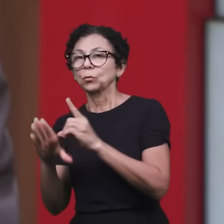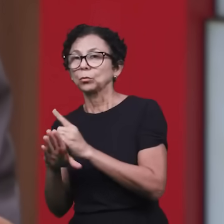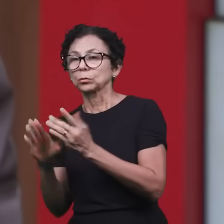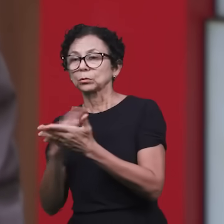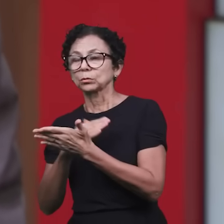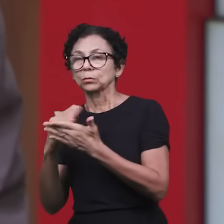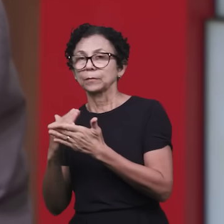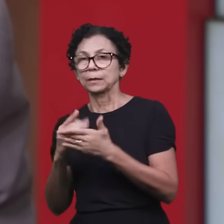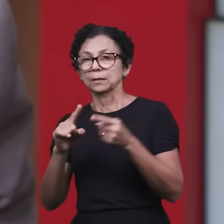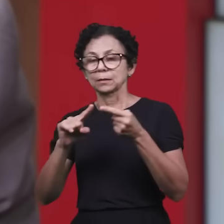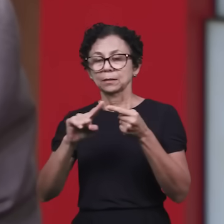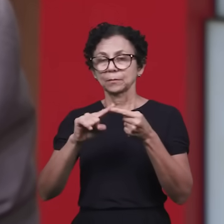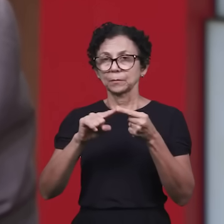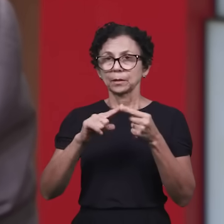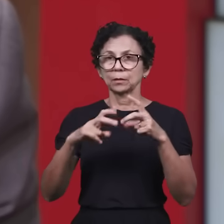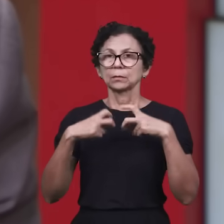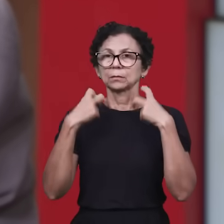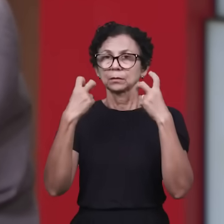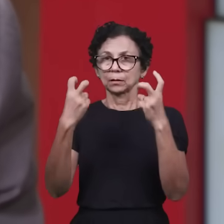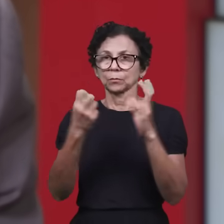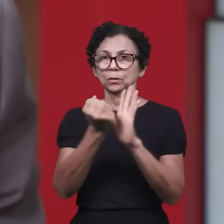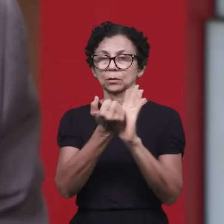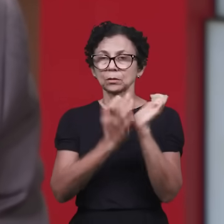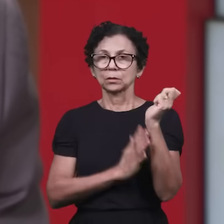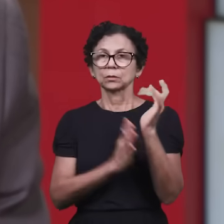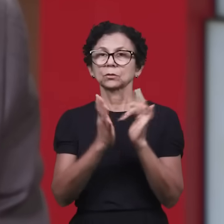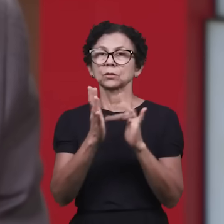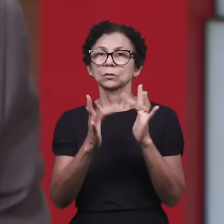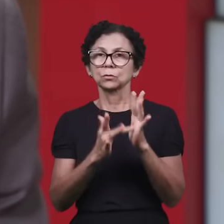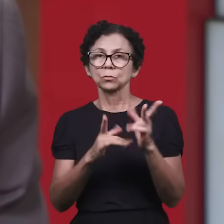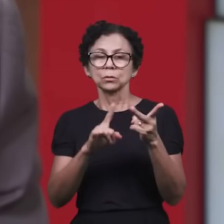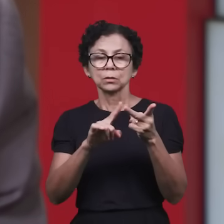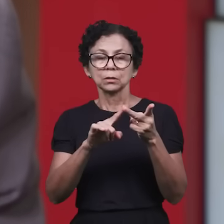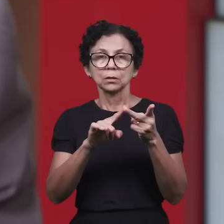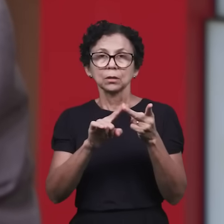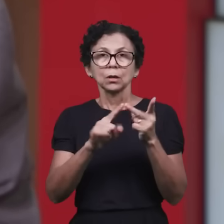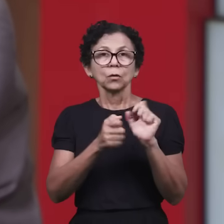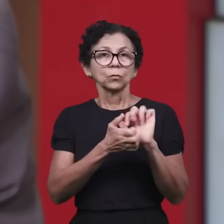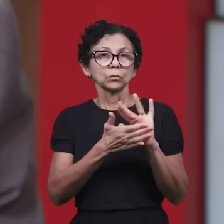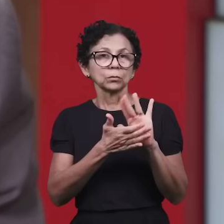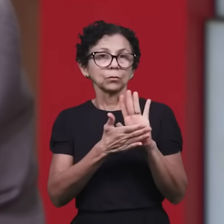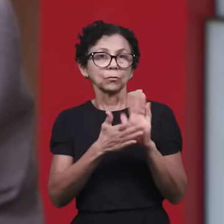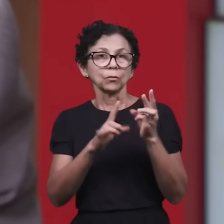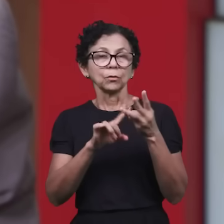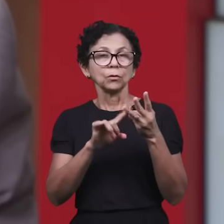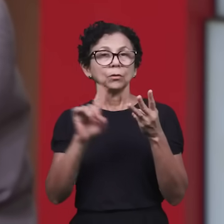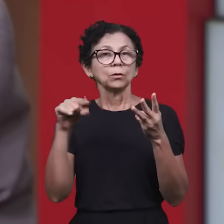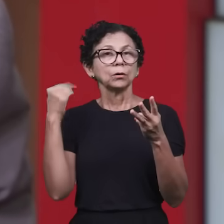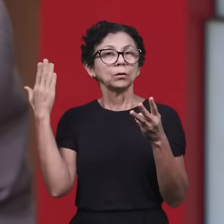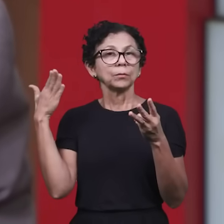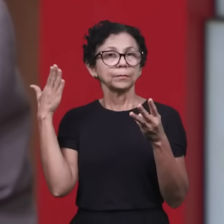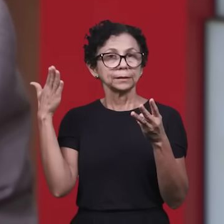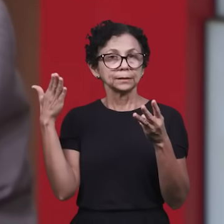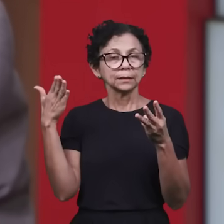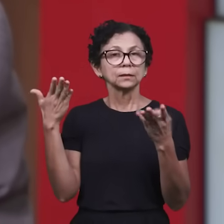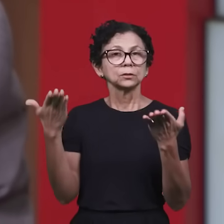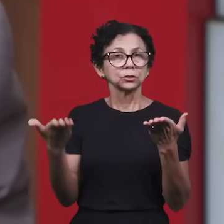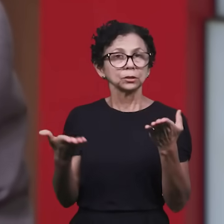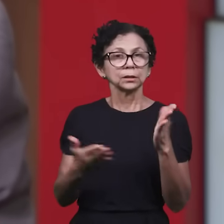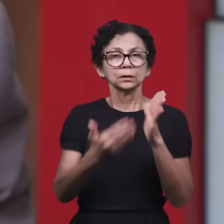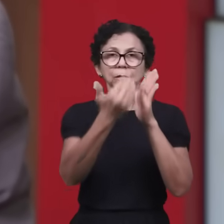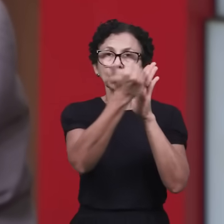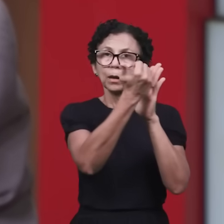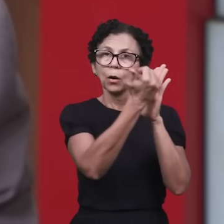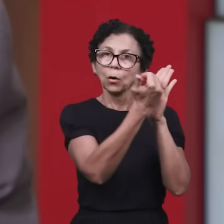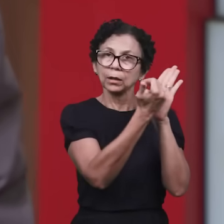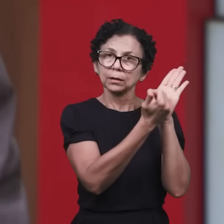Santo. Então Jesus, quando ele dá, por exemplo, o batismo, quando ele ordena o batismo, ele também ali